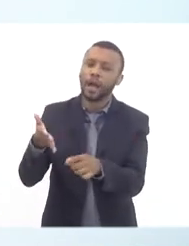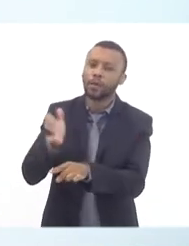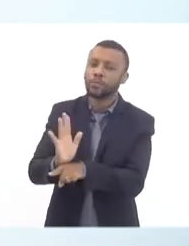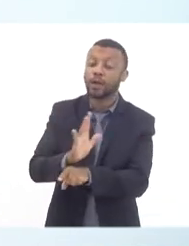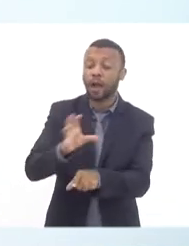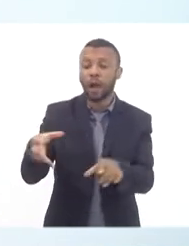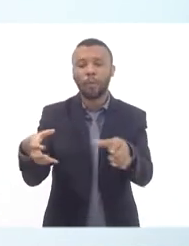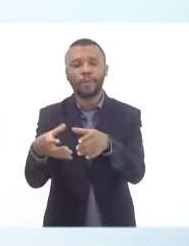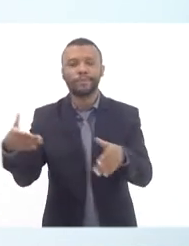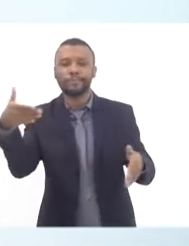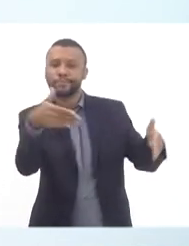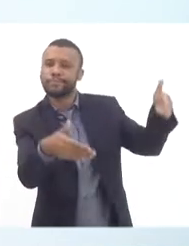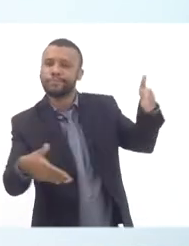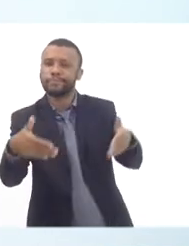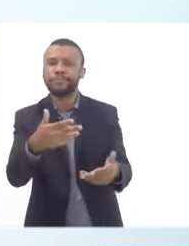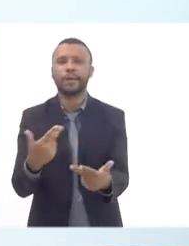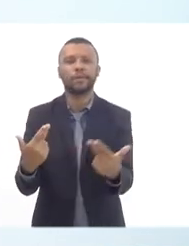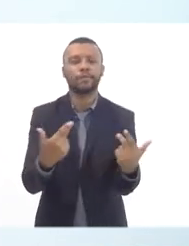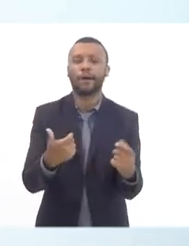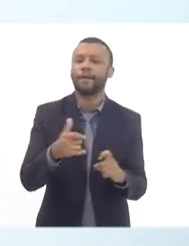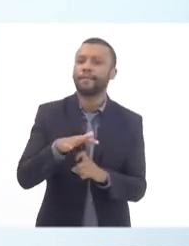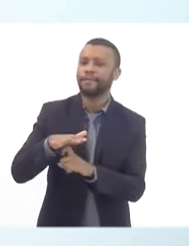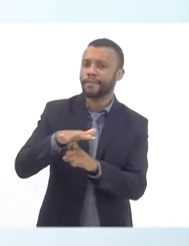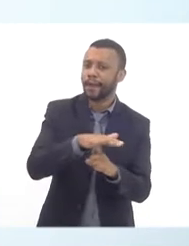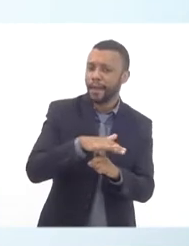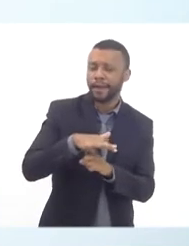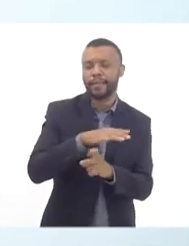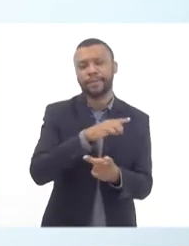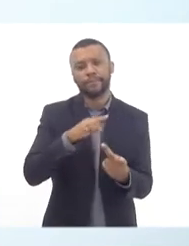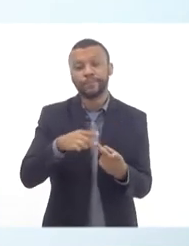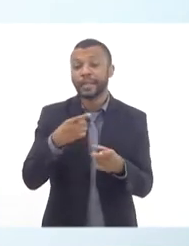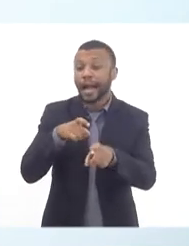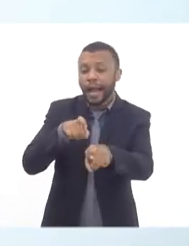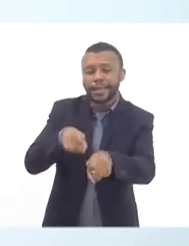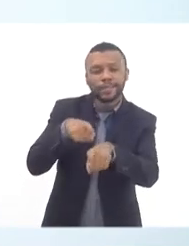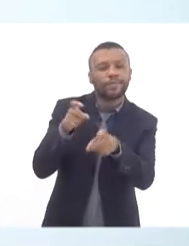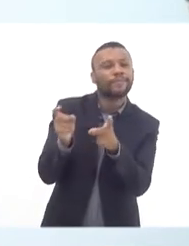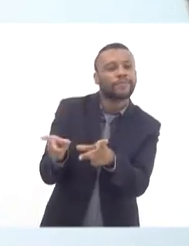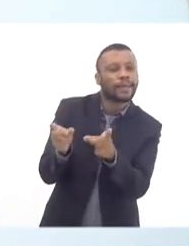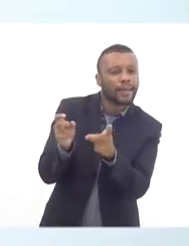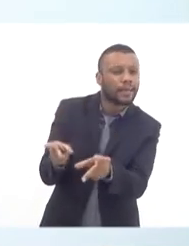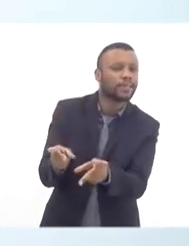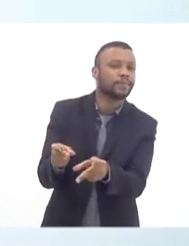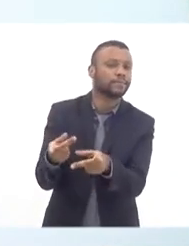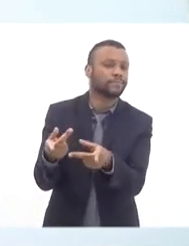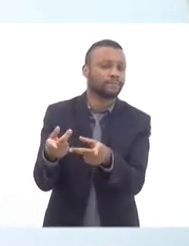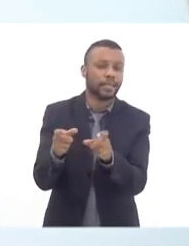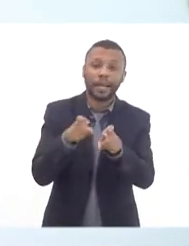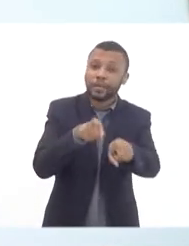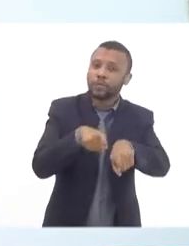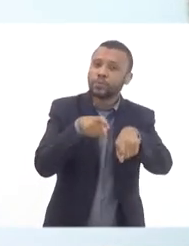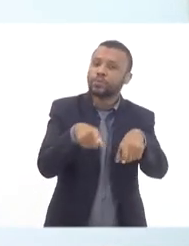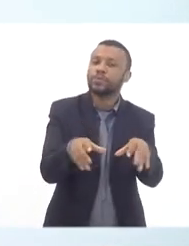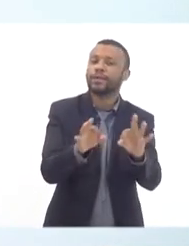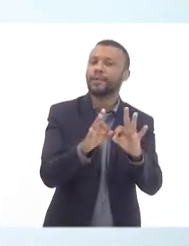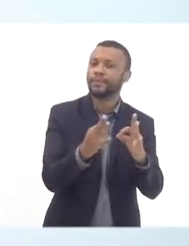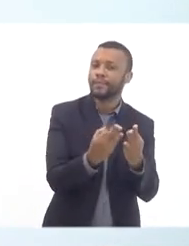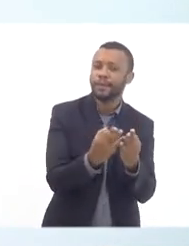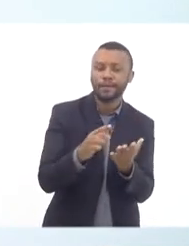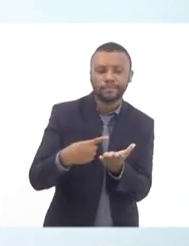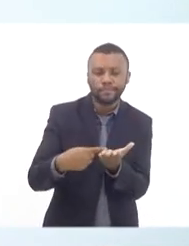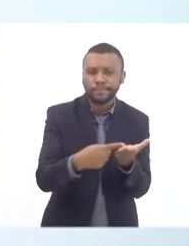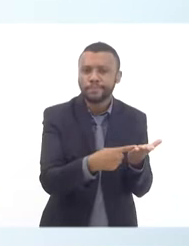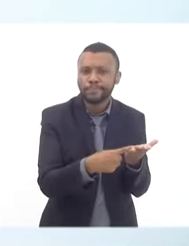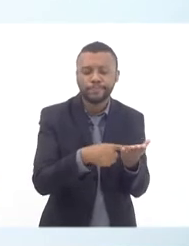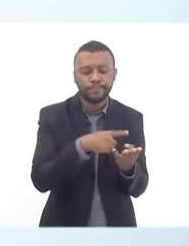entorno, tais como feiras de artesanato e agricultura familiar. Educação e patrimônio, com atividade